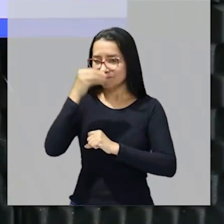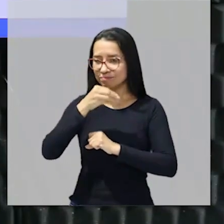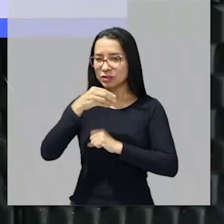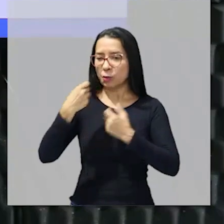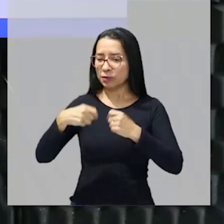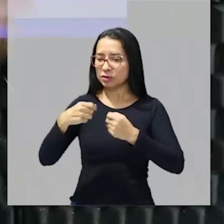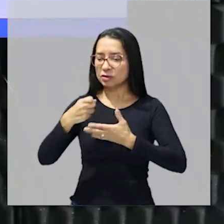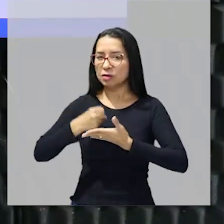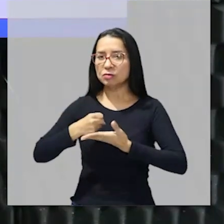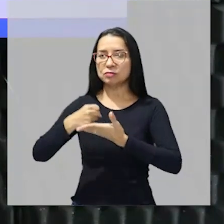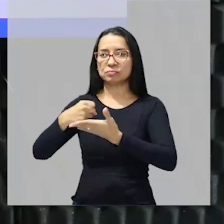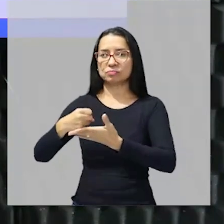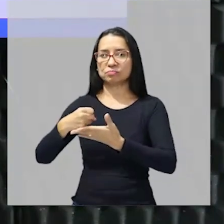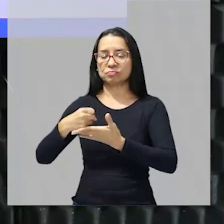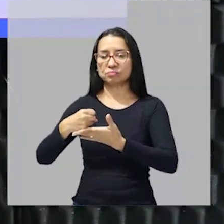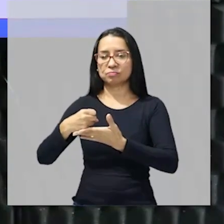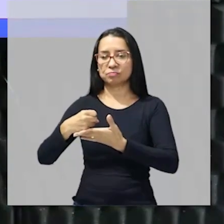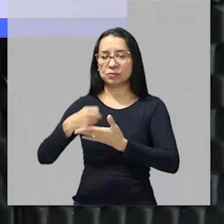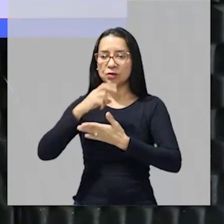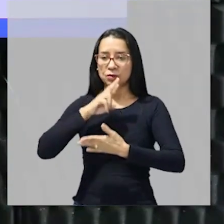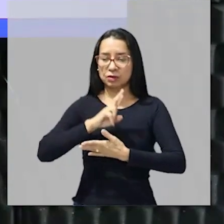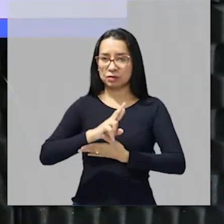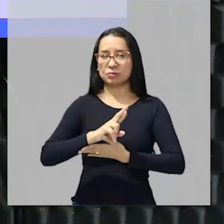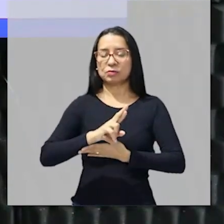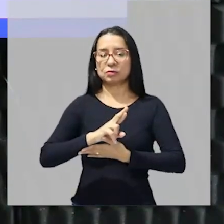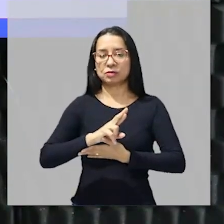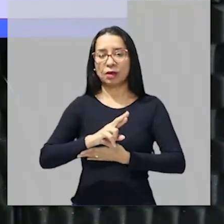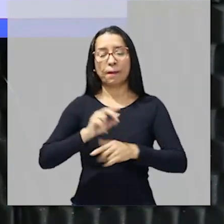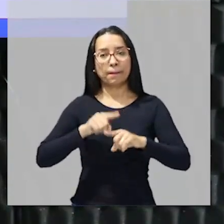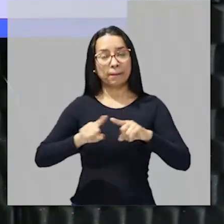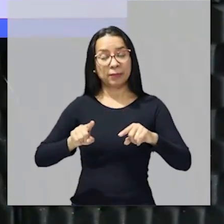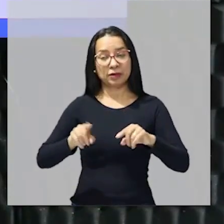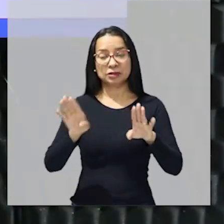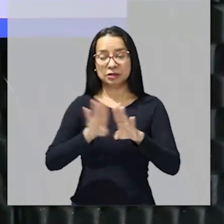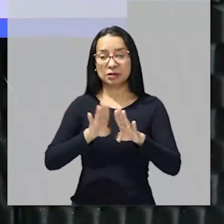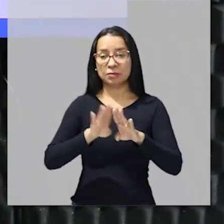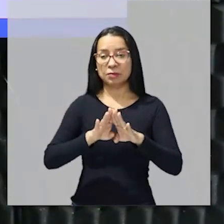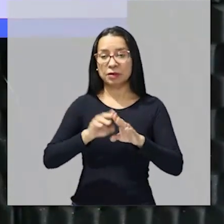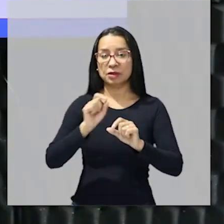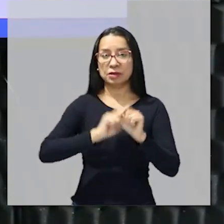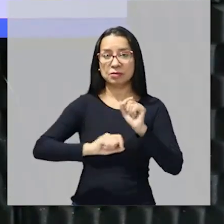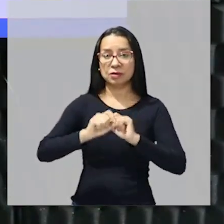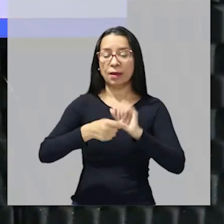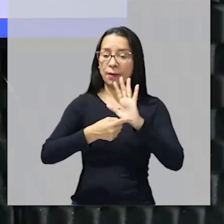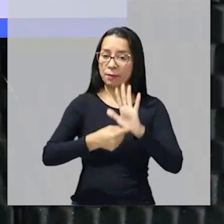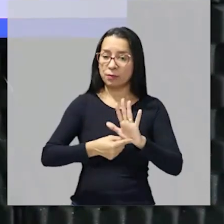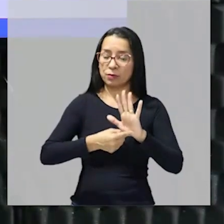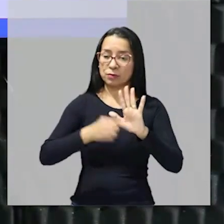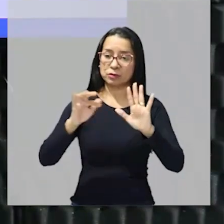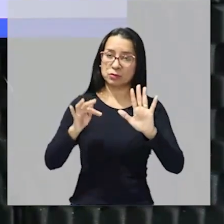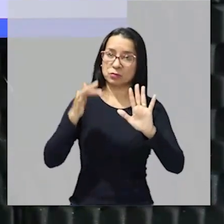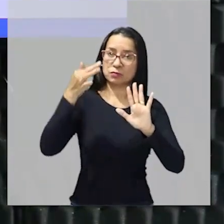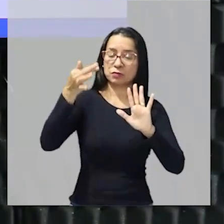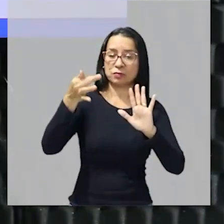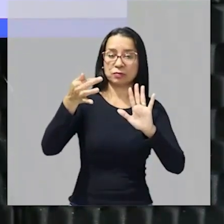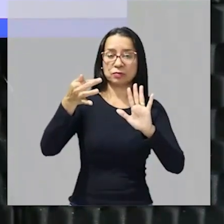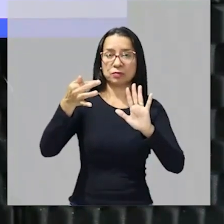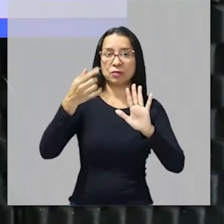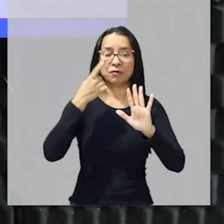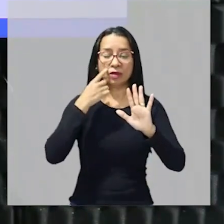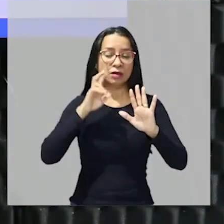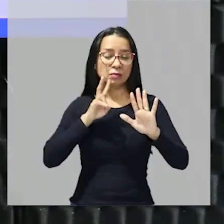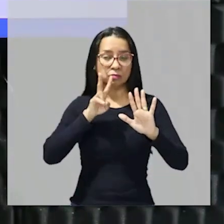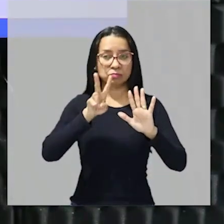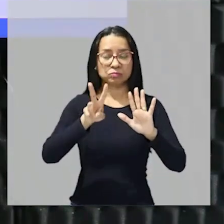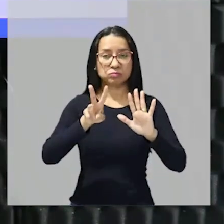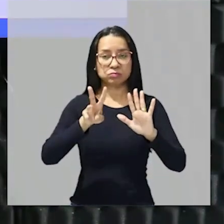uma resposta ao Holocausto, mas ao mesmo tempo é uma sinalização futura, no presente e no futuro, para quê?